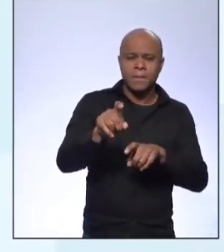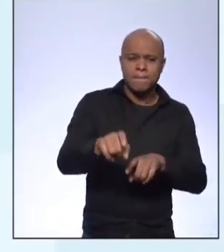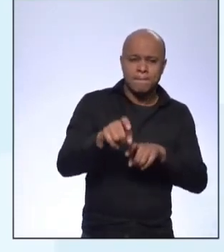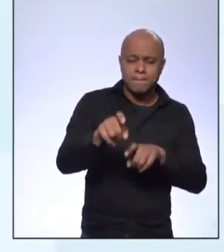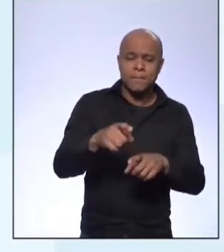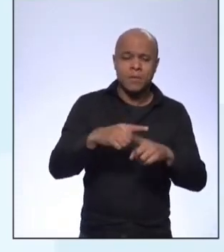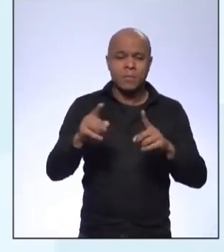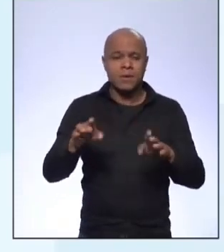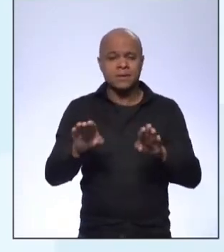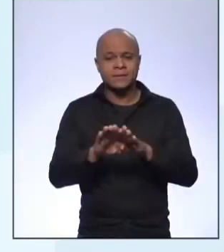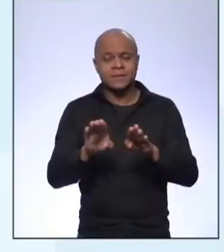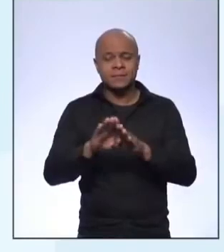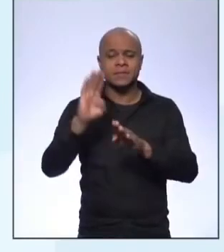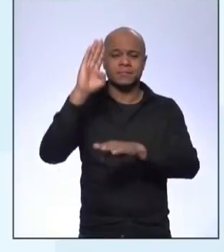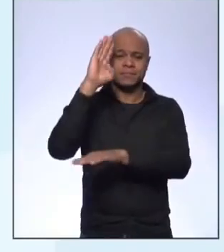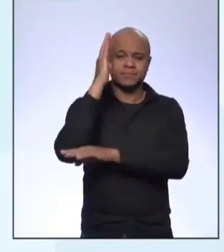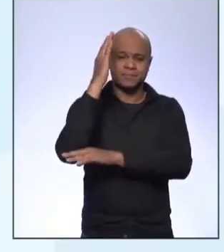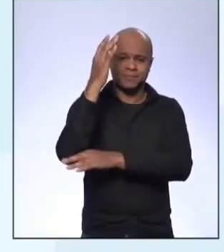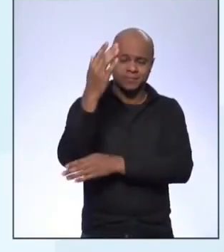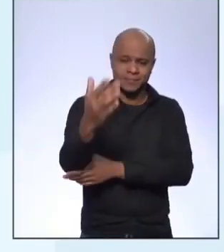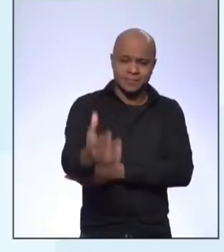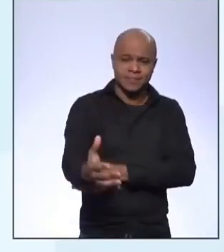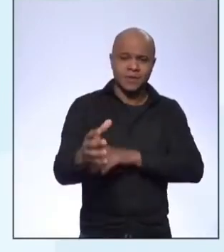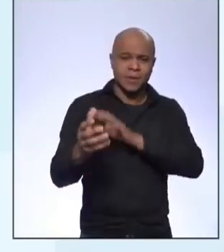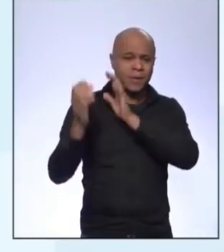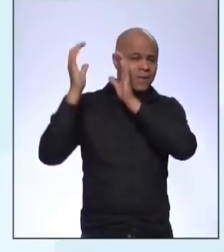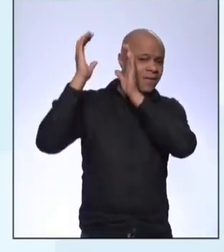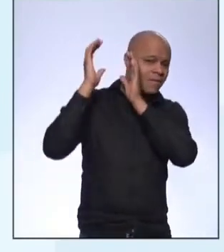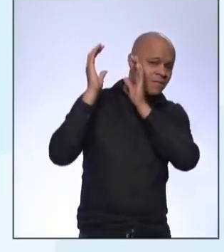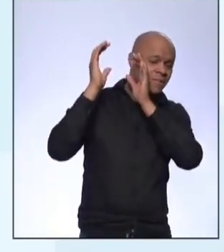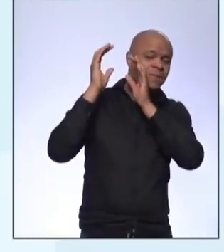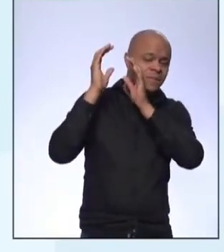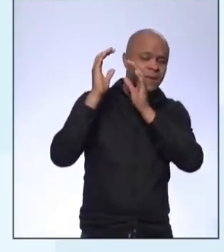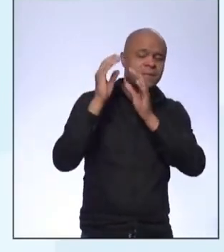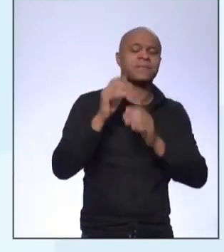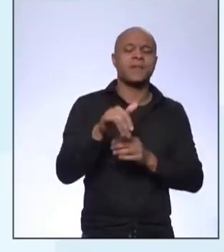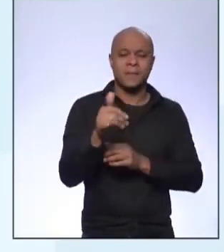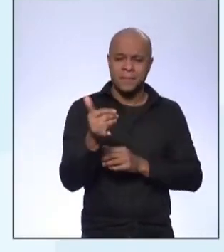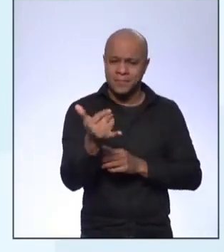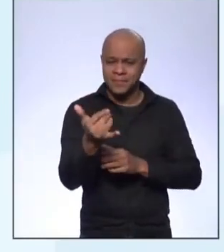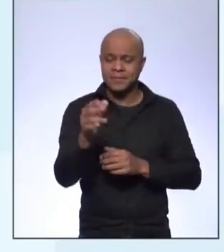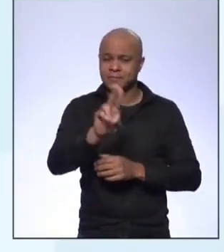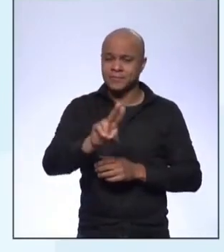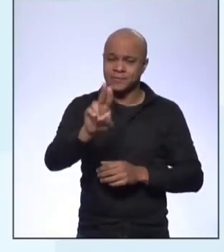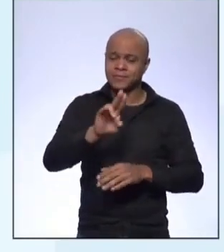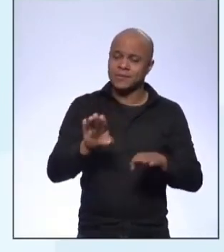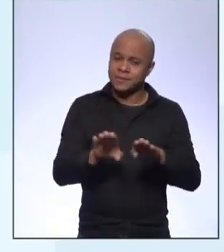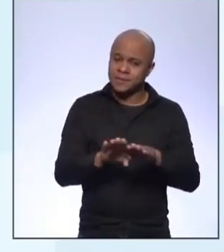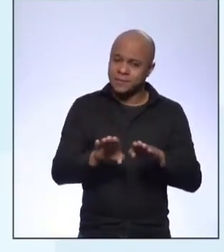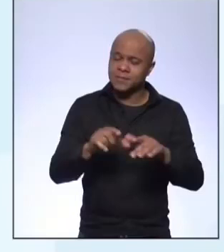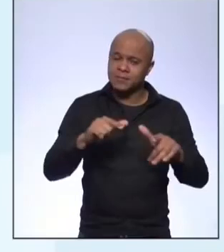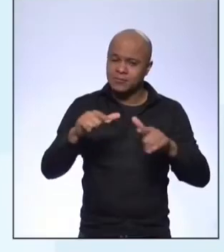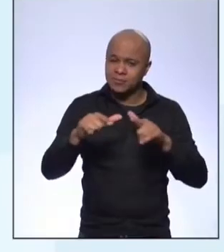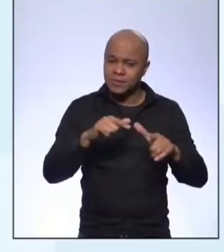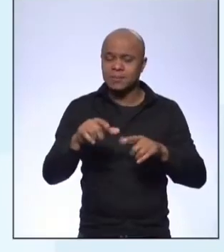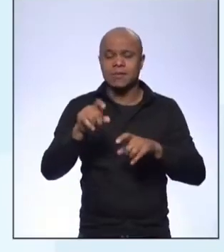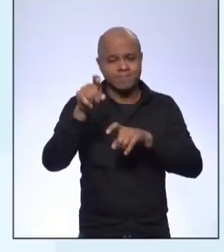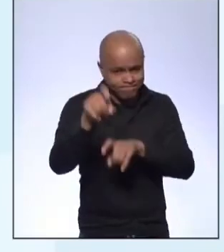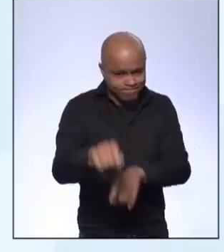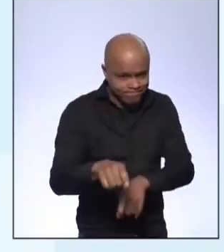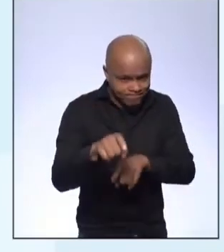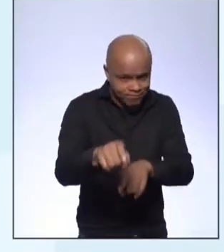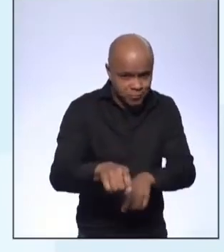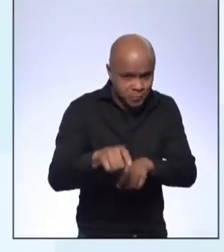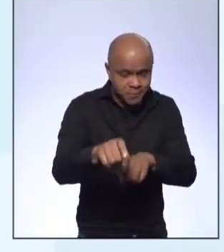indígenas carregando madeira, além de serem aproveitados para a mão de obra na agricultura,